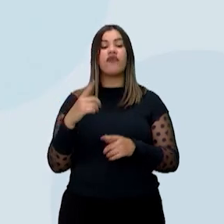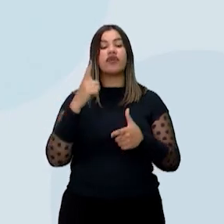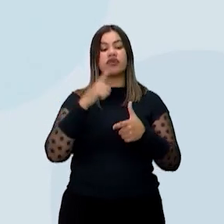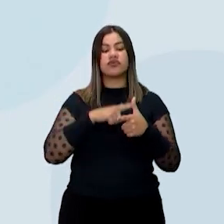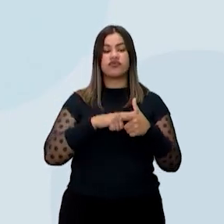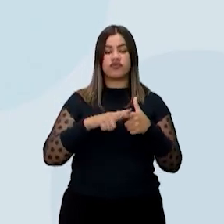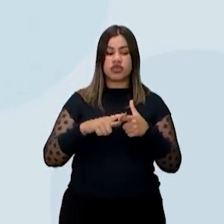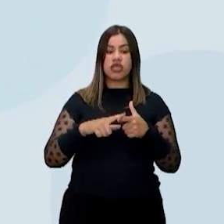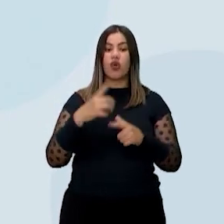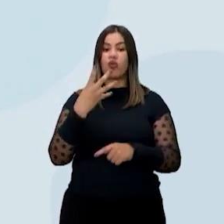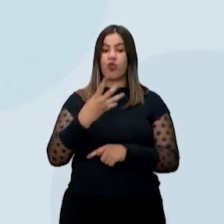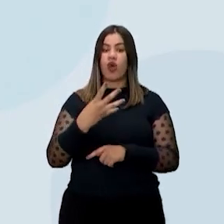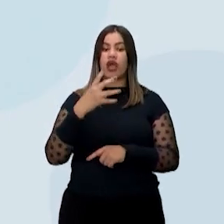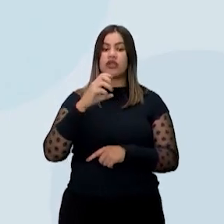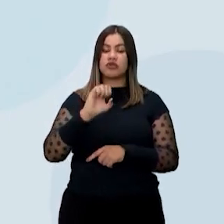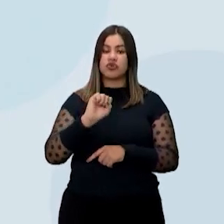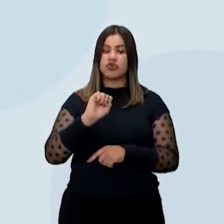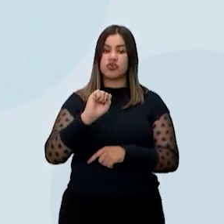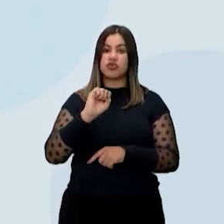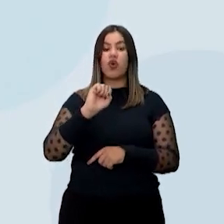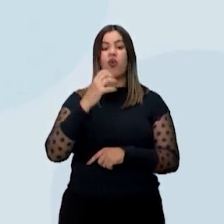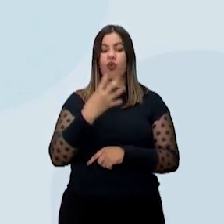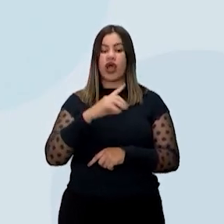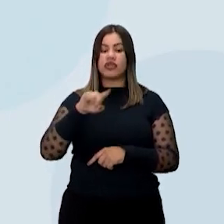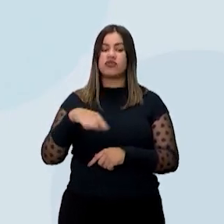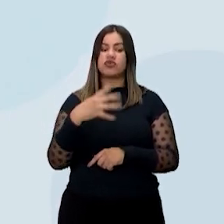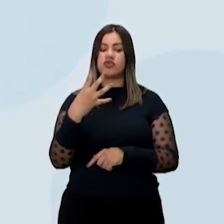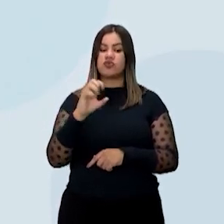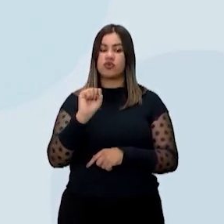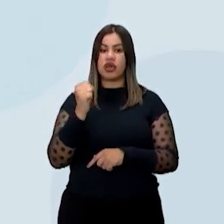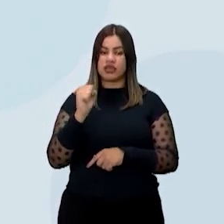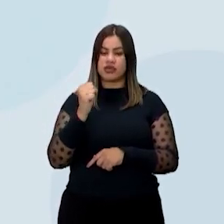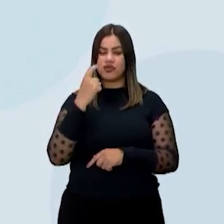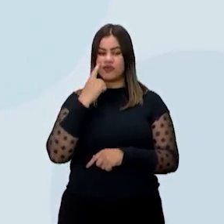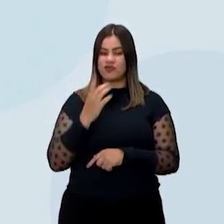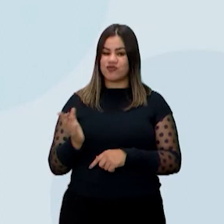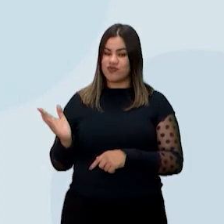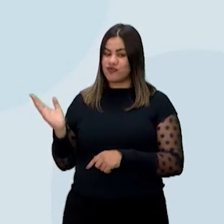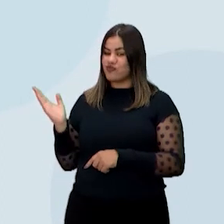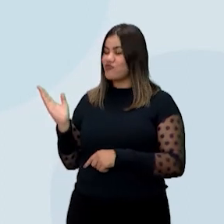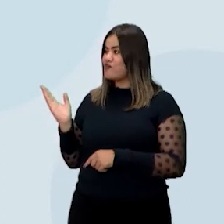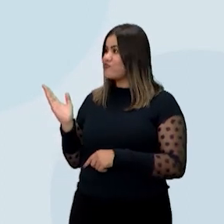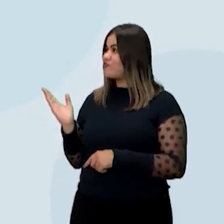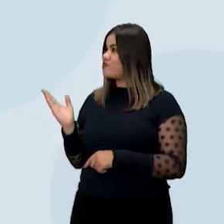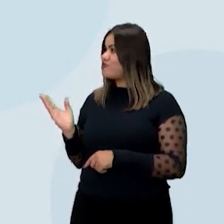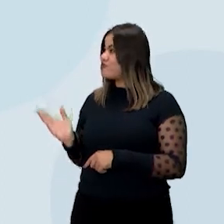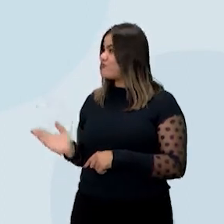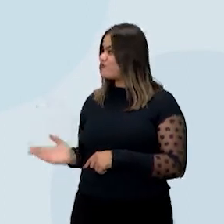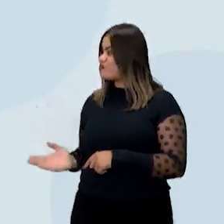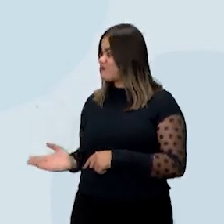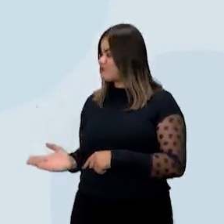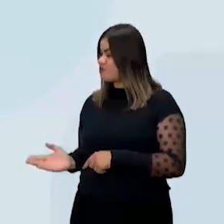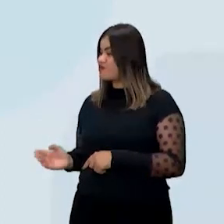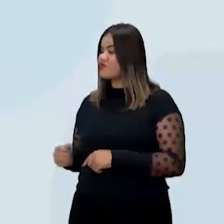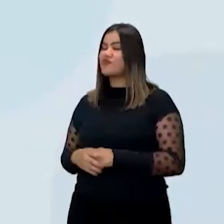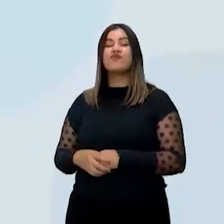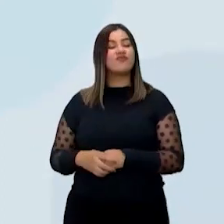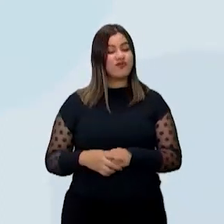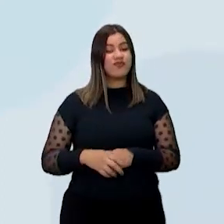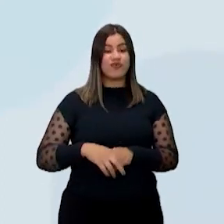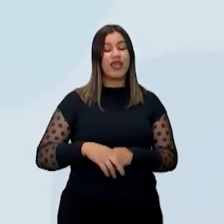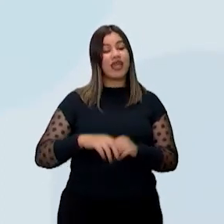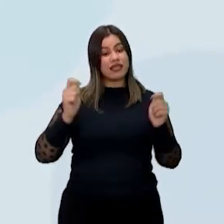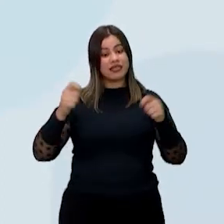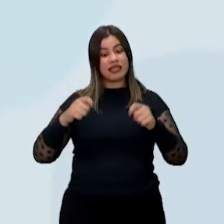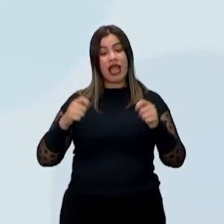56 centavos, você descobre quantos salgadinhos você vai conseguir comprar, tá certo? Essa também é uma possibilidade, ó.